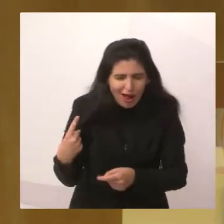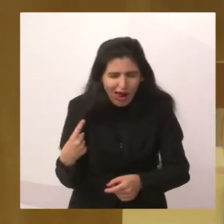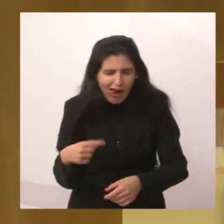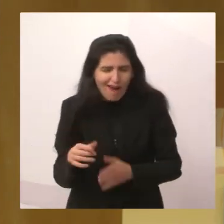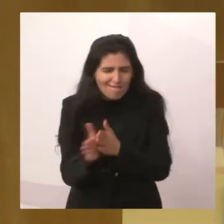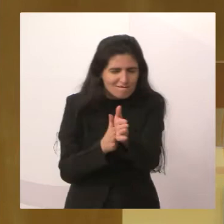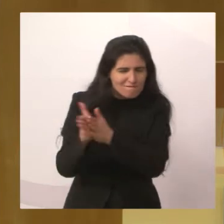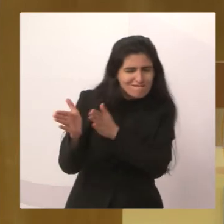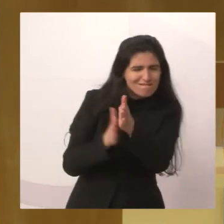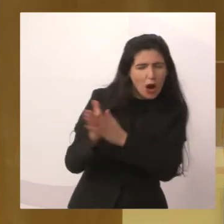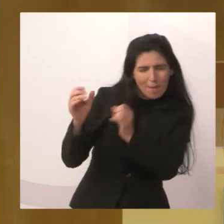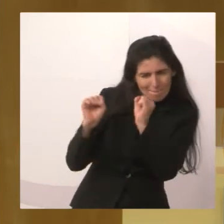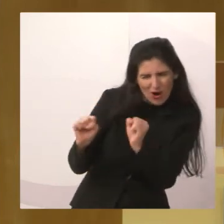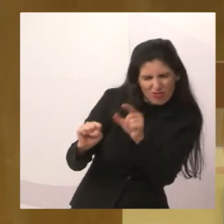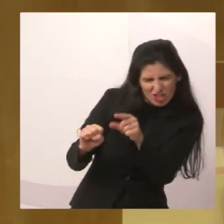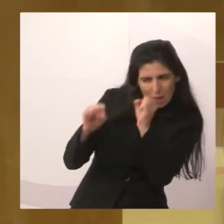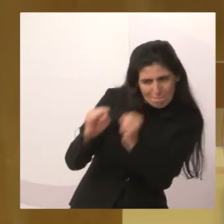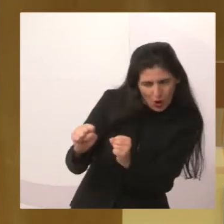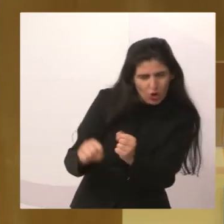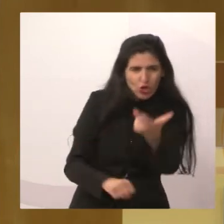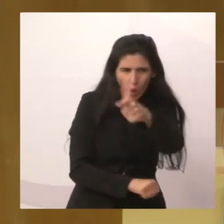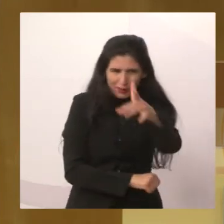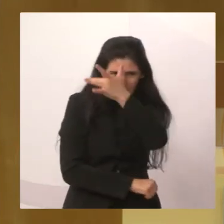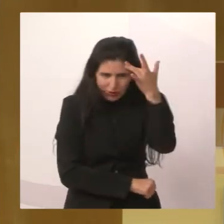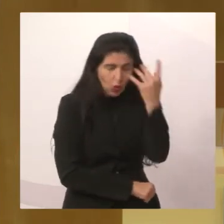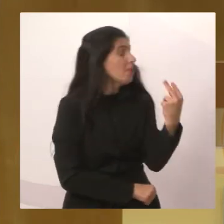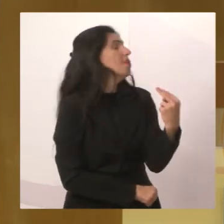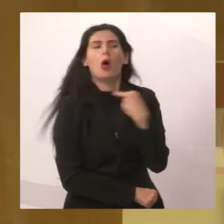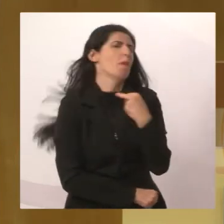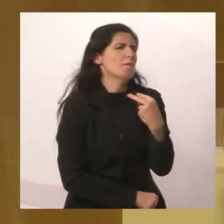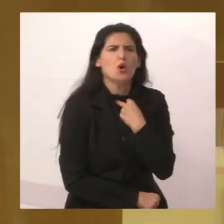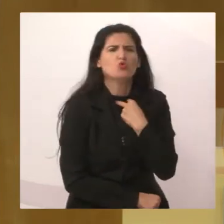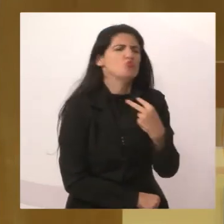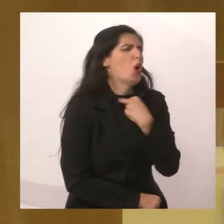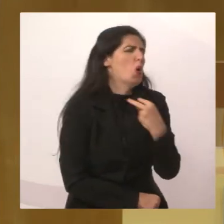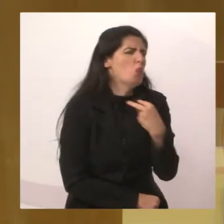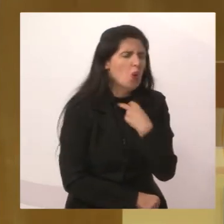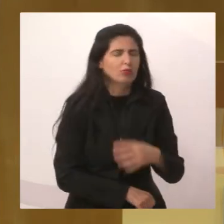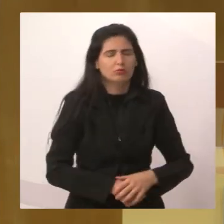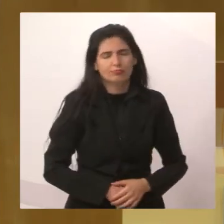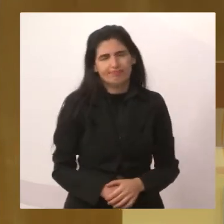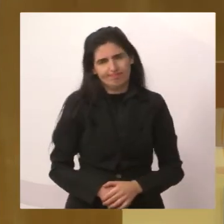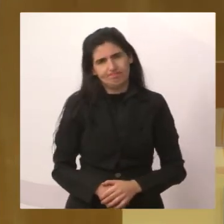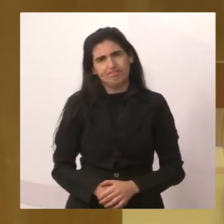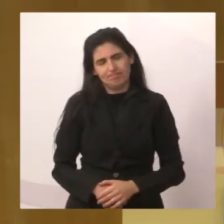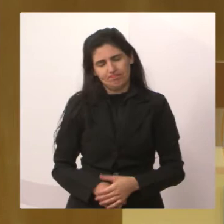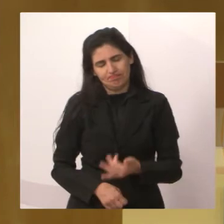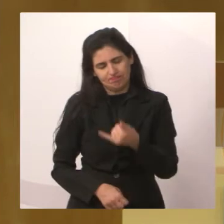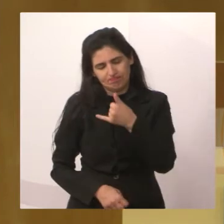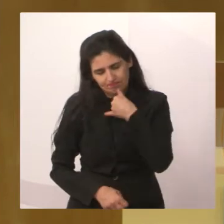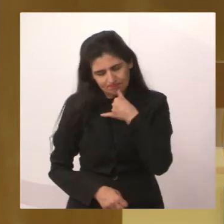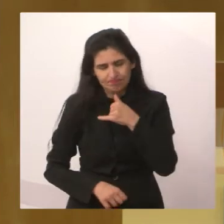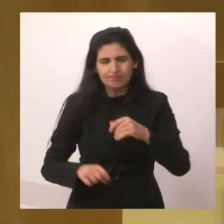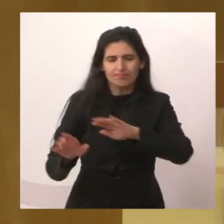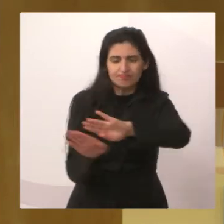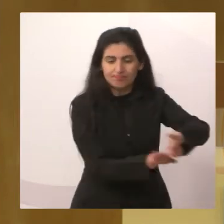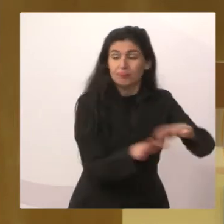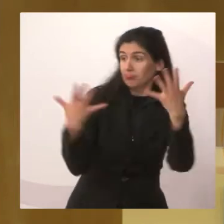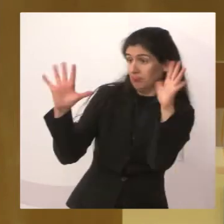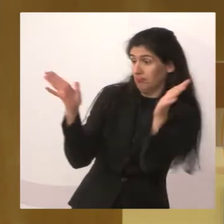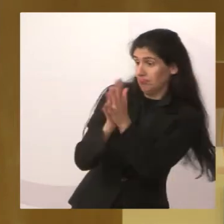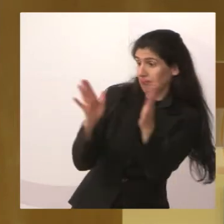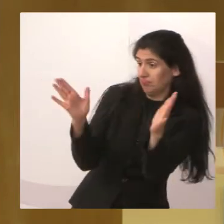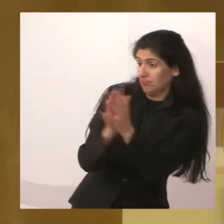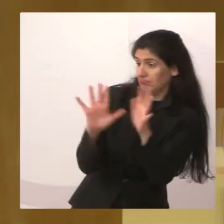hoje. E aí muitas vezes a gente aqui discute, hoje eu quero parabenizar aqui, né, o vereador Rodrigo Salomão, mesmo